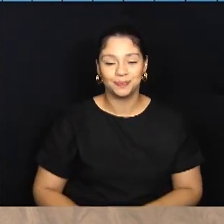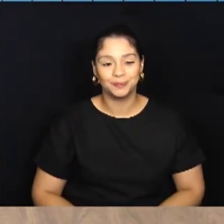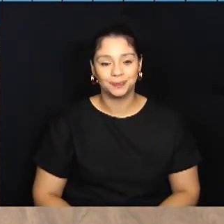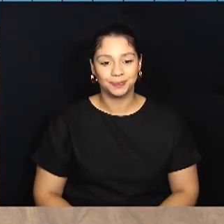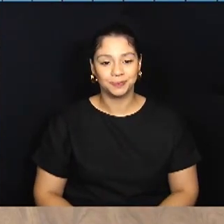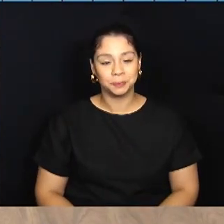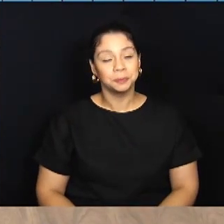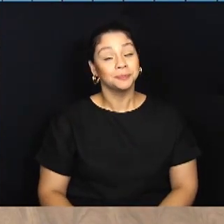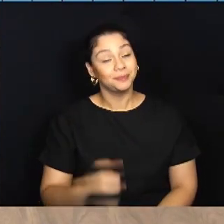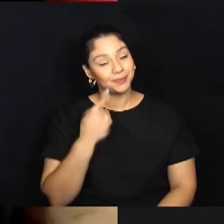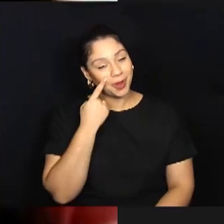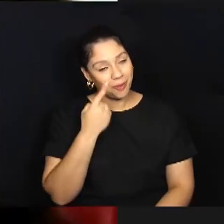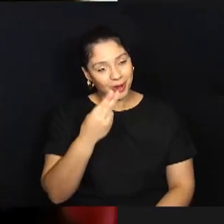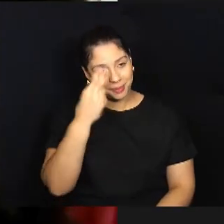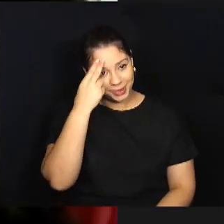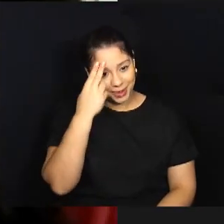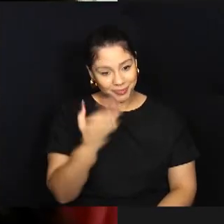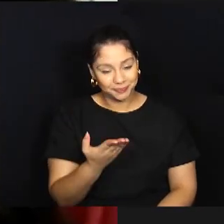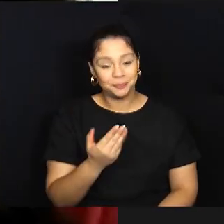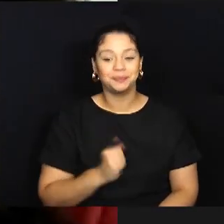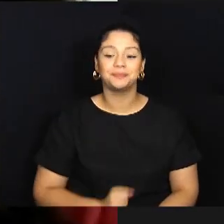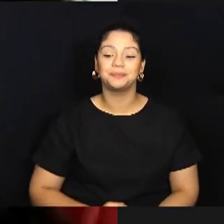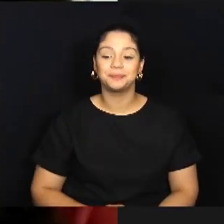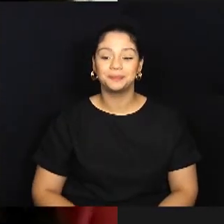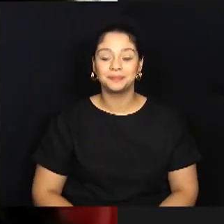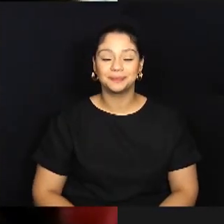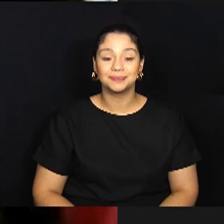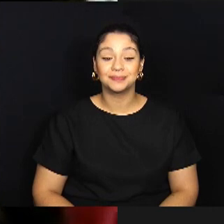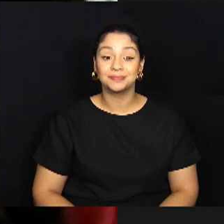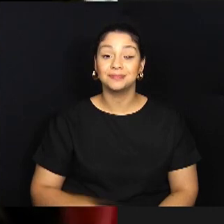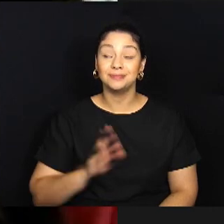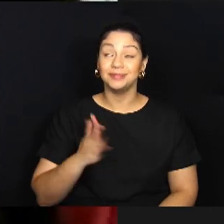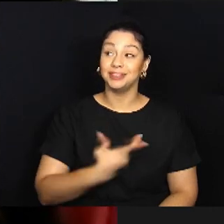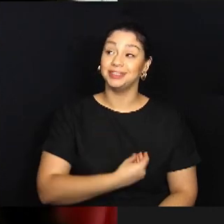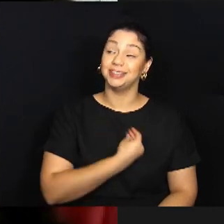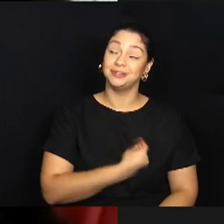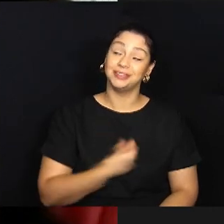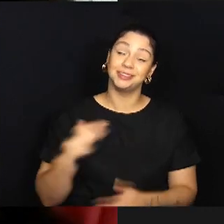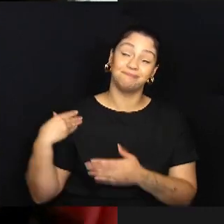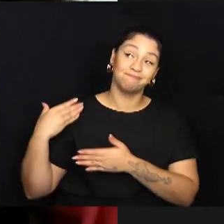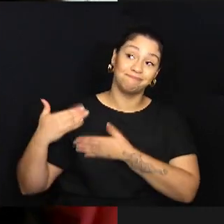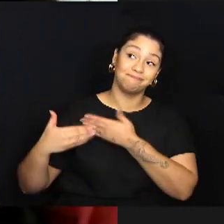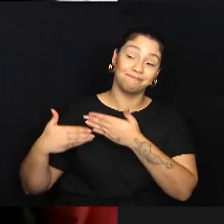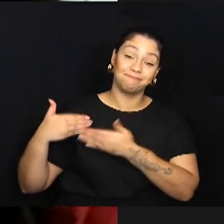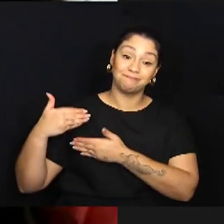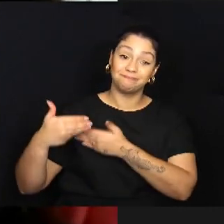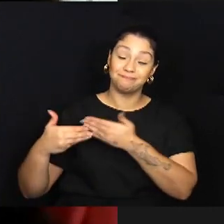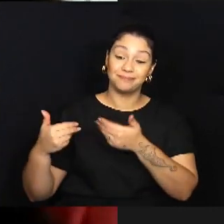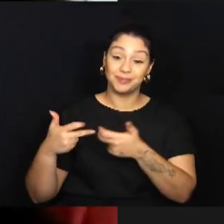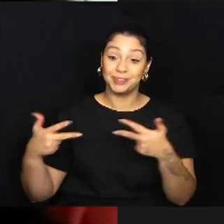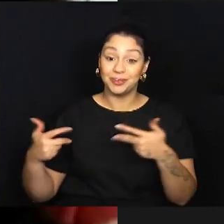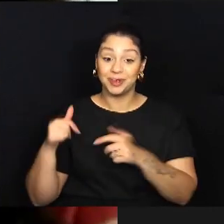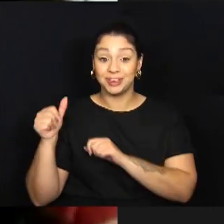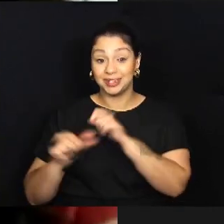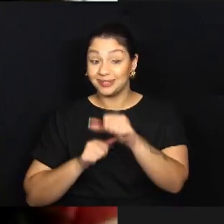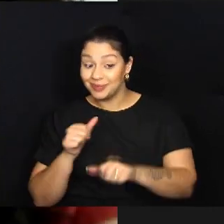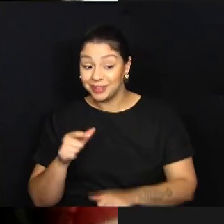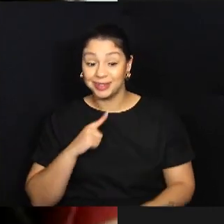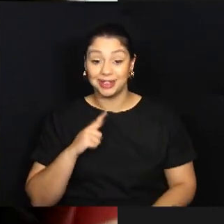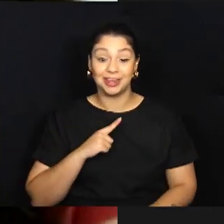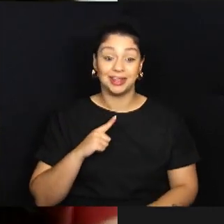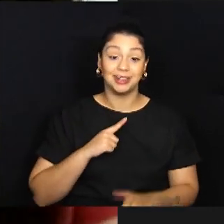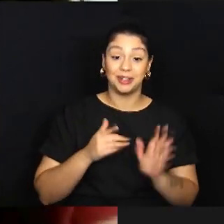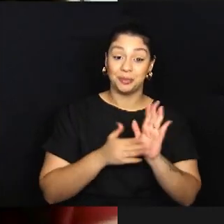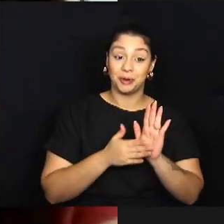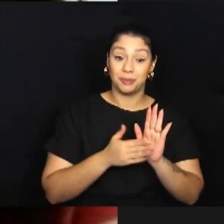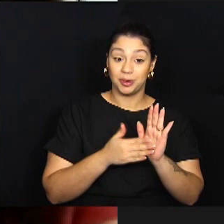Olha, Gabriel, a gente vai vivendo a vida e as coisas vão acontecendo, né? Você vai tendo ofertas de trabalho, vão